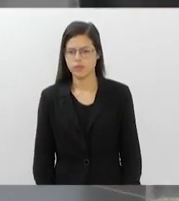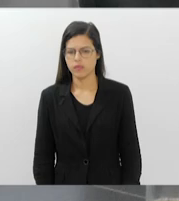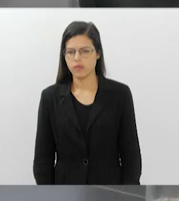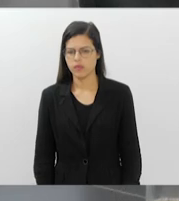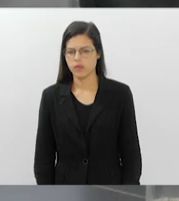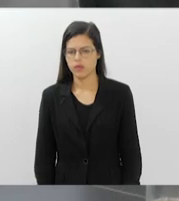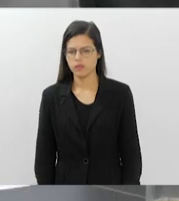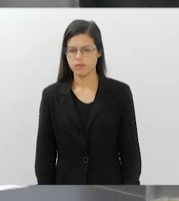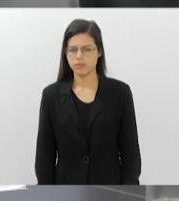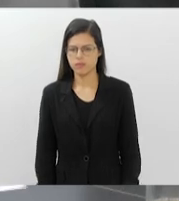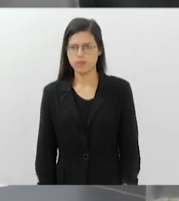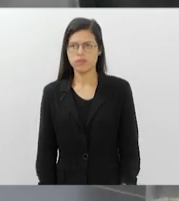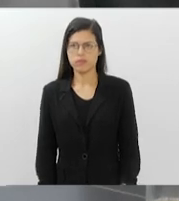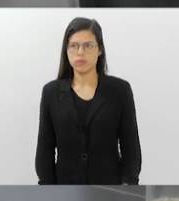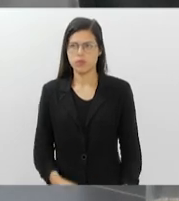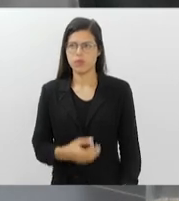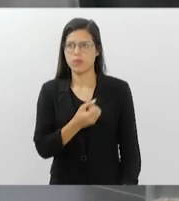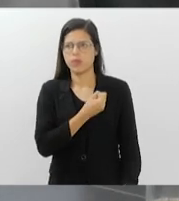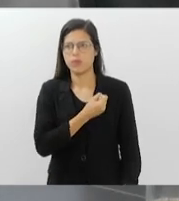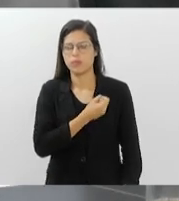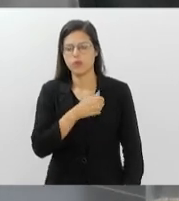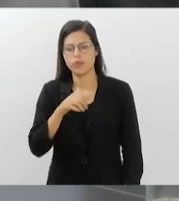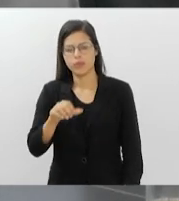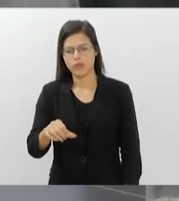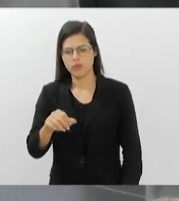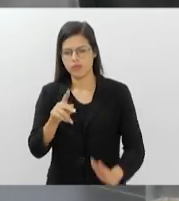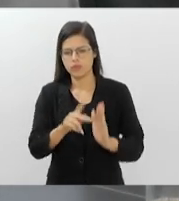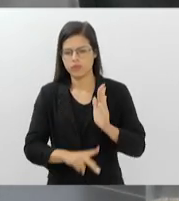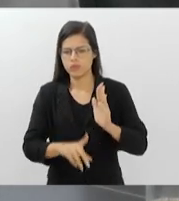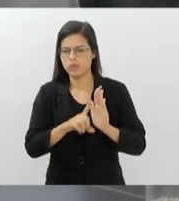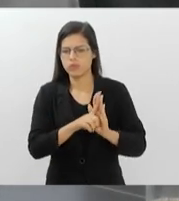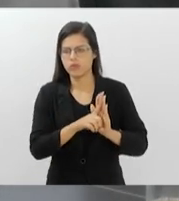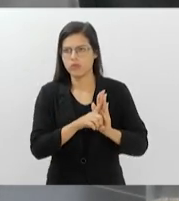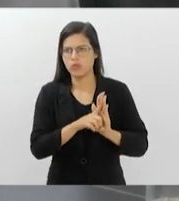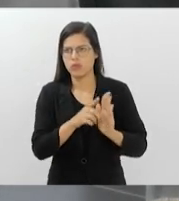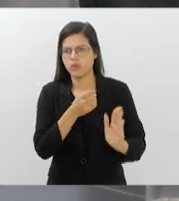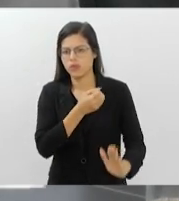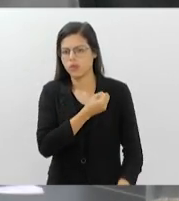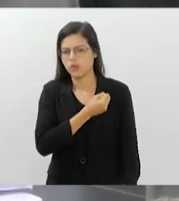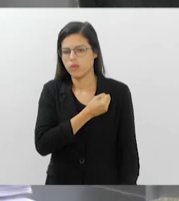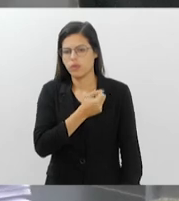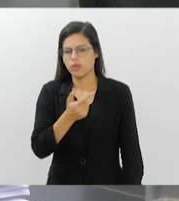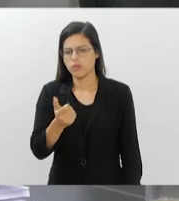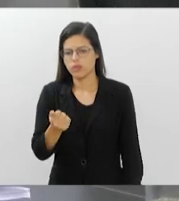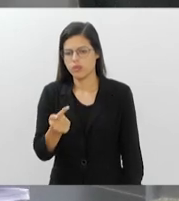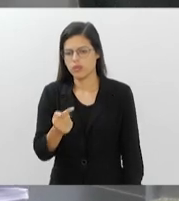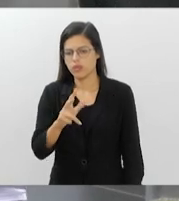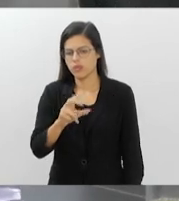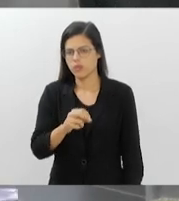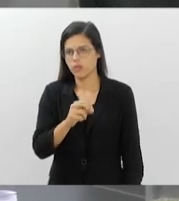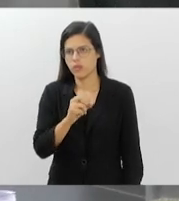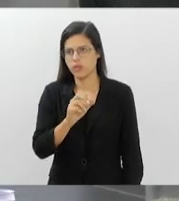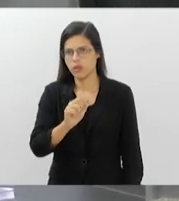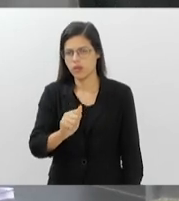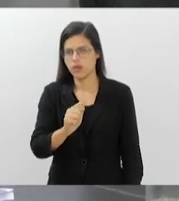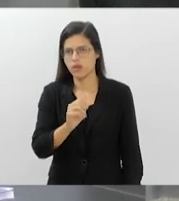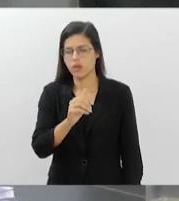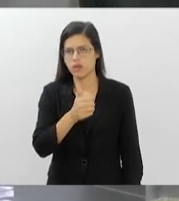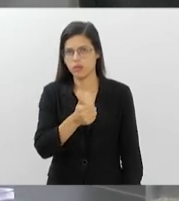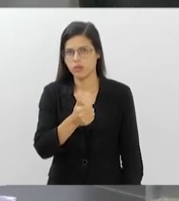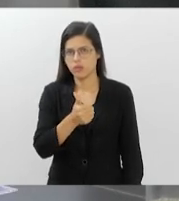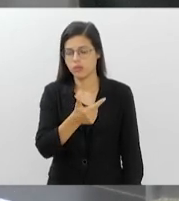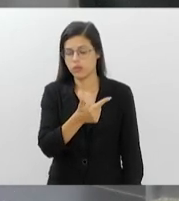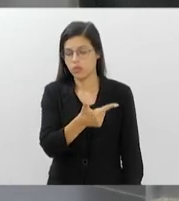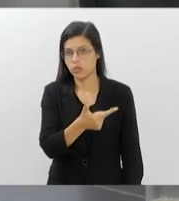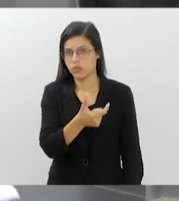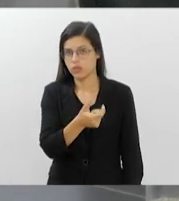aprovado passo ao item 9 da pauta emendas de plenário ao projeto de lei 1750 a de 2019 de